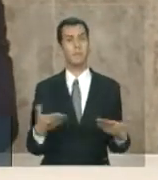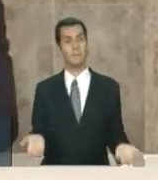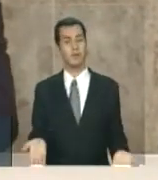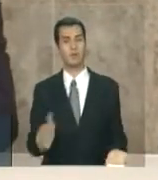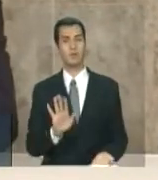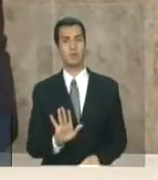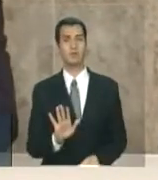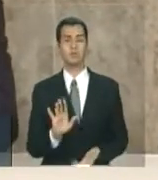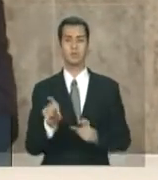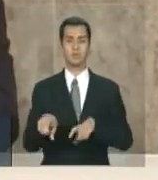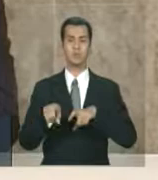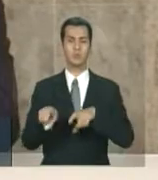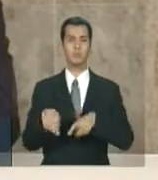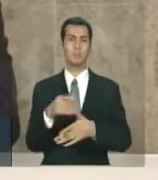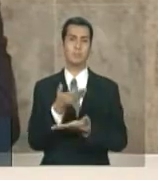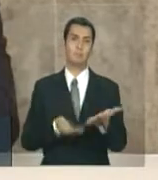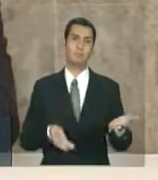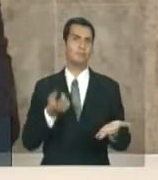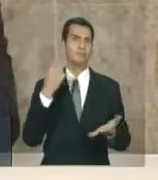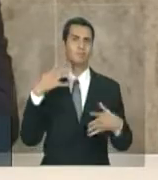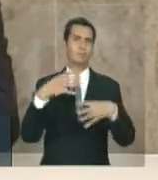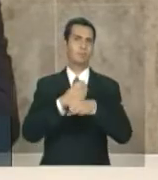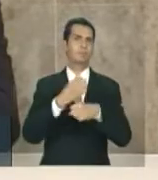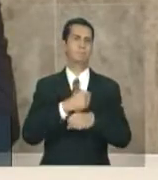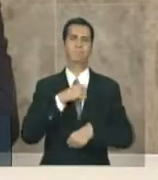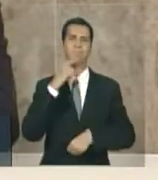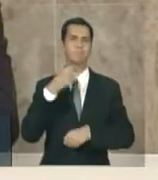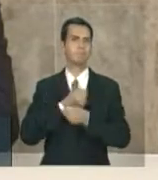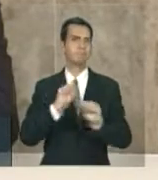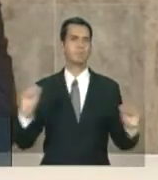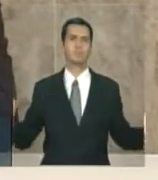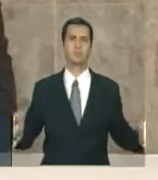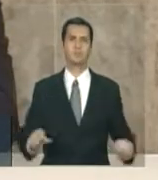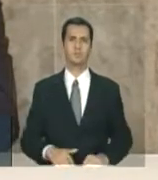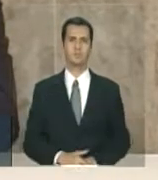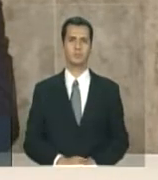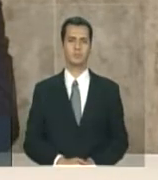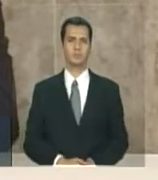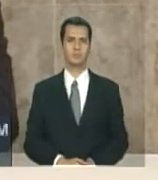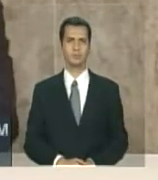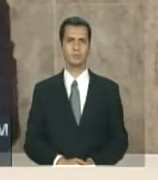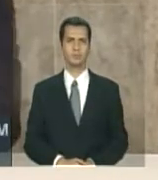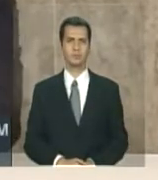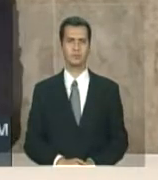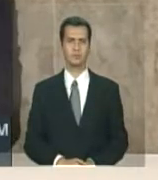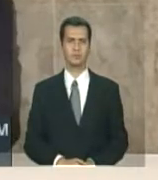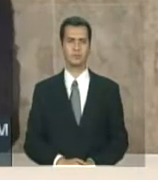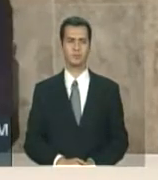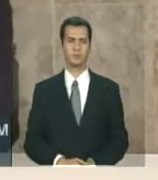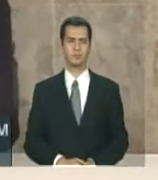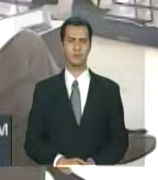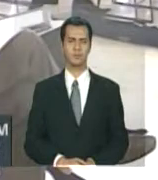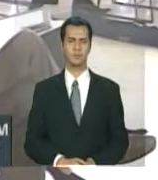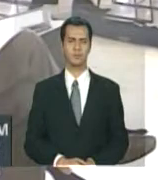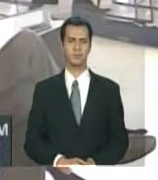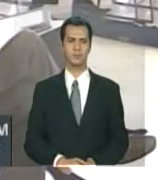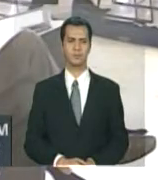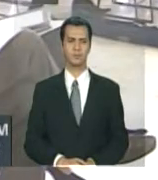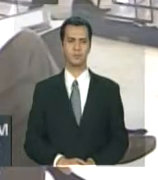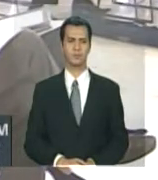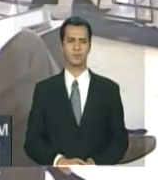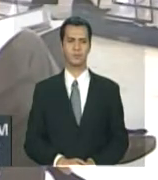agricultura, prejuízo, é impossível calcular o que vai dar isso. Nós estamos recebendo ainda notificação de